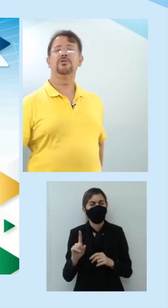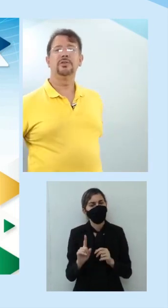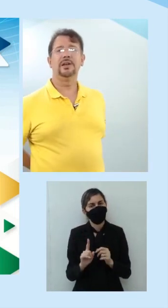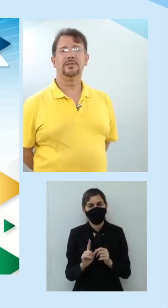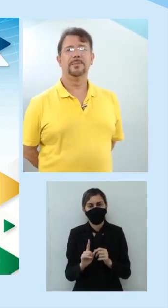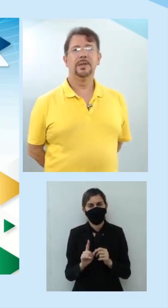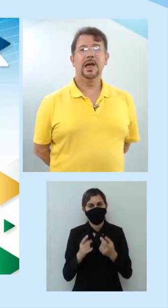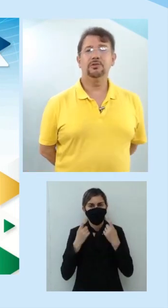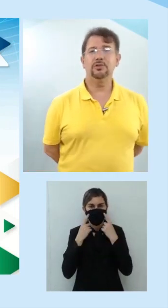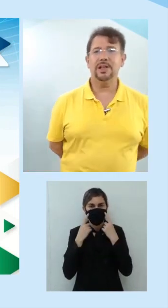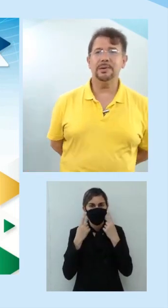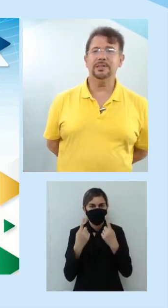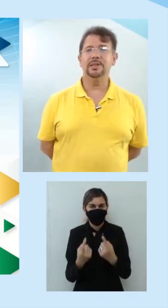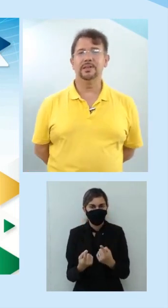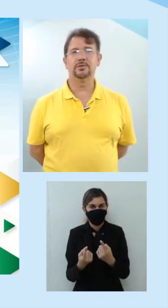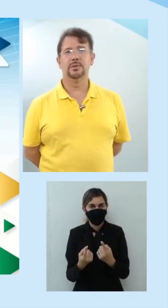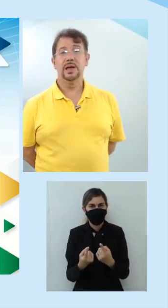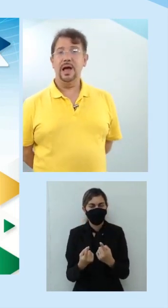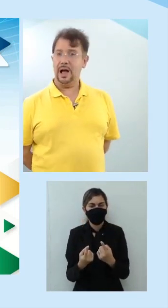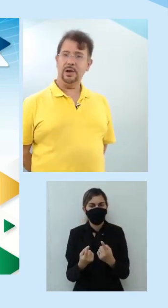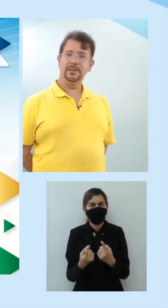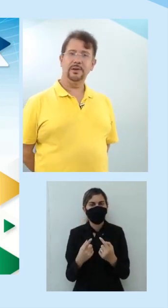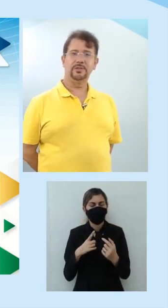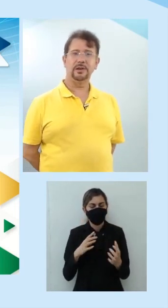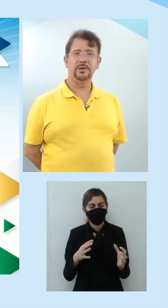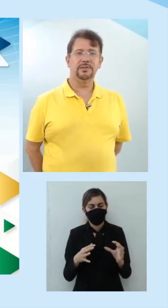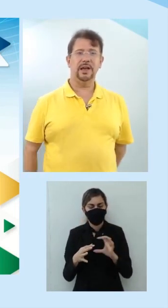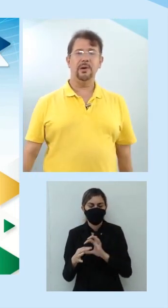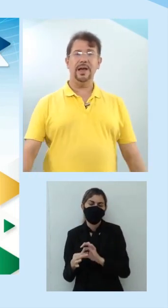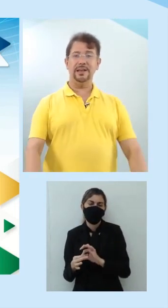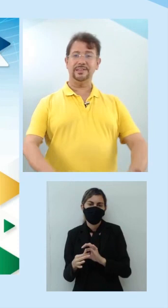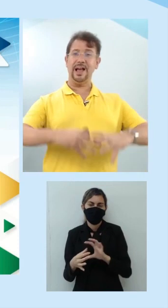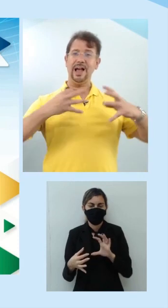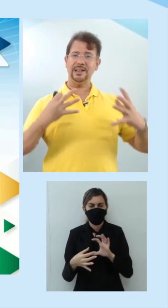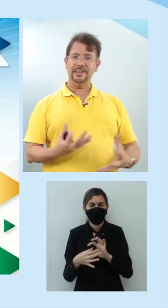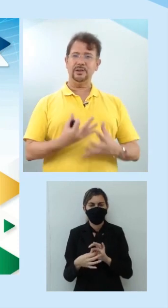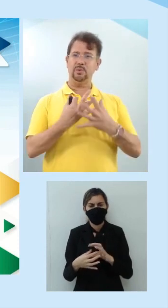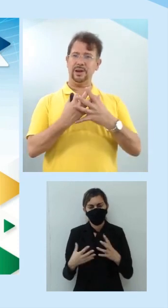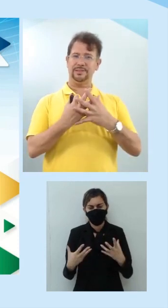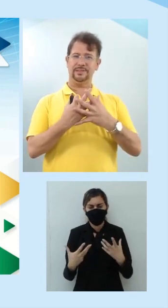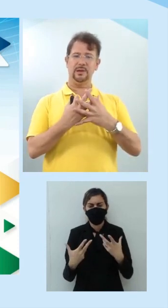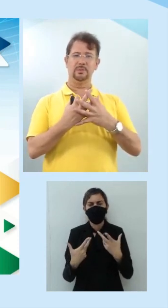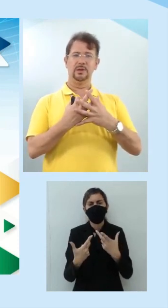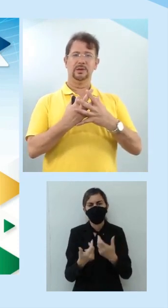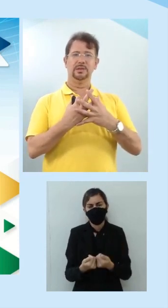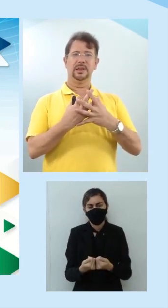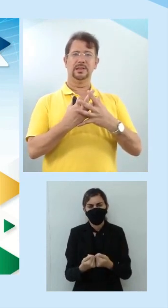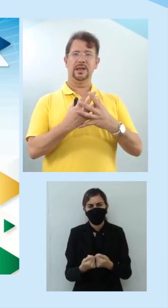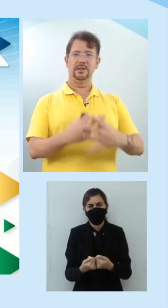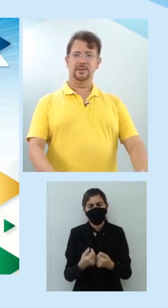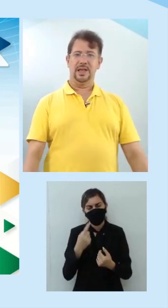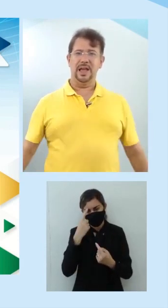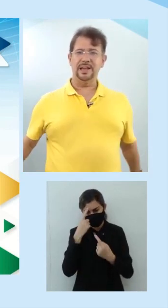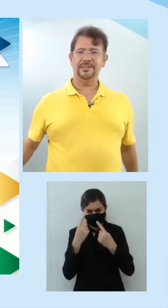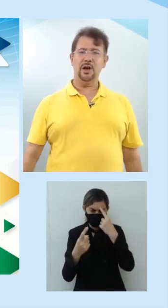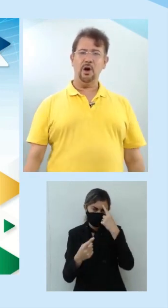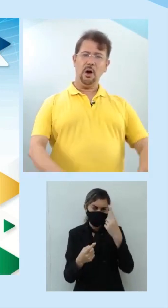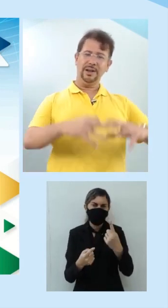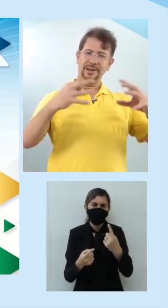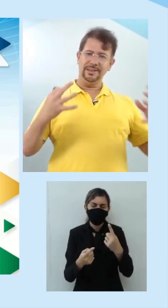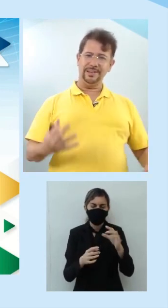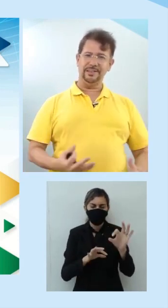só, estudantes, é justamente isso. A coesão sequencial é essa articulação de ideias,